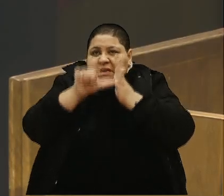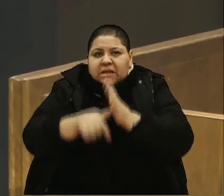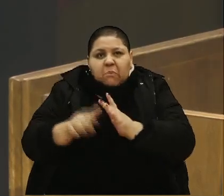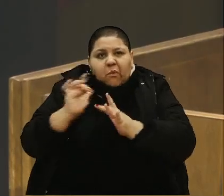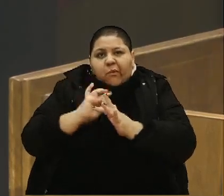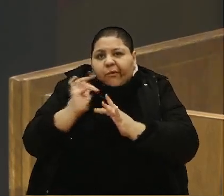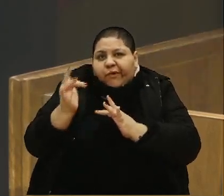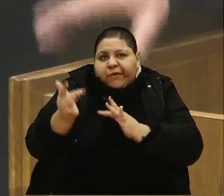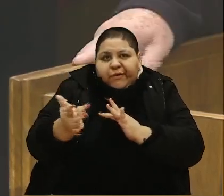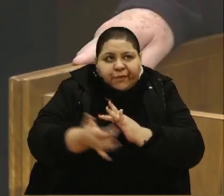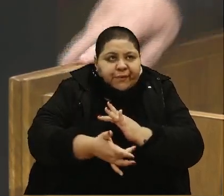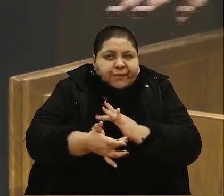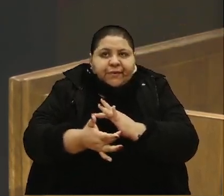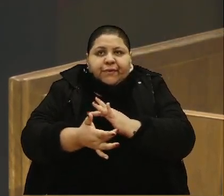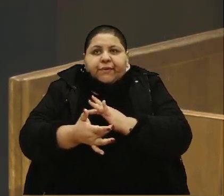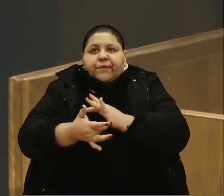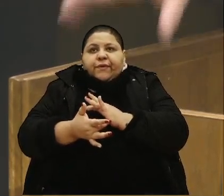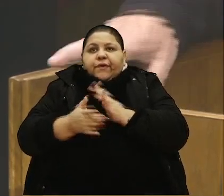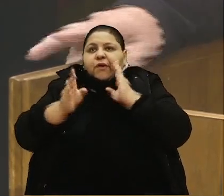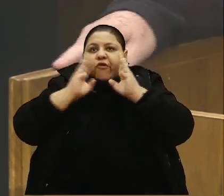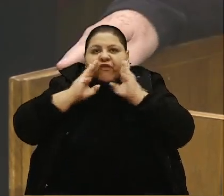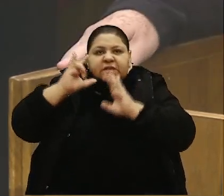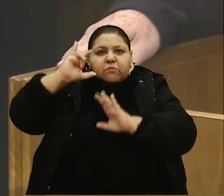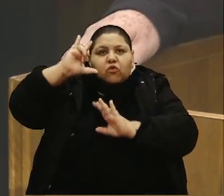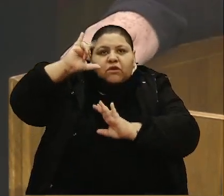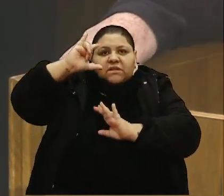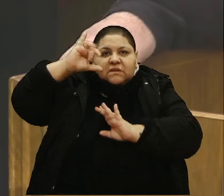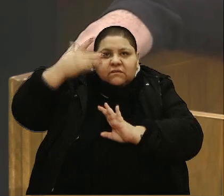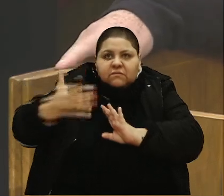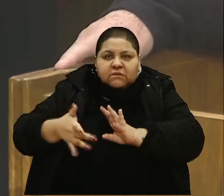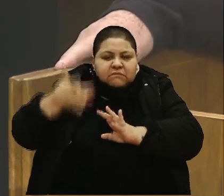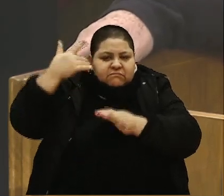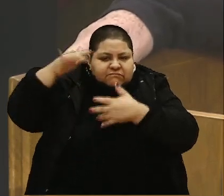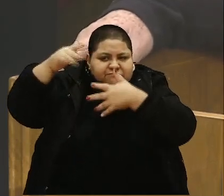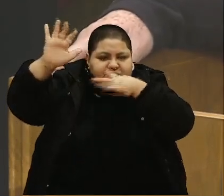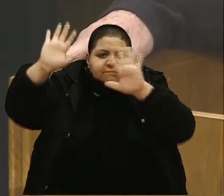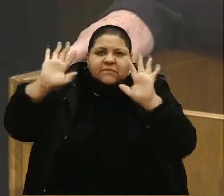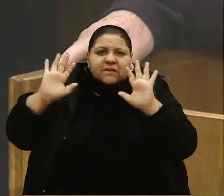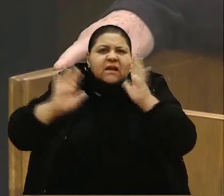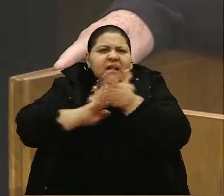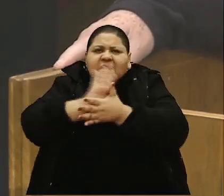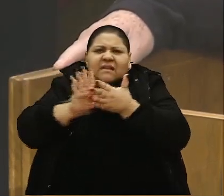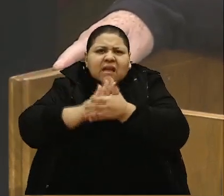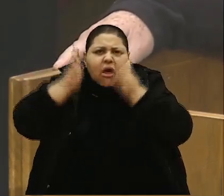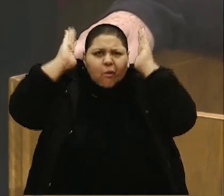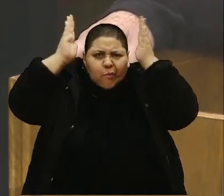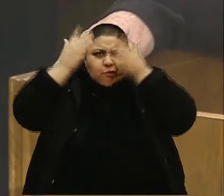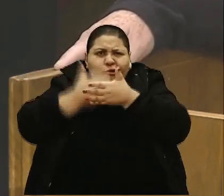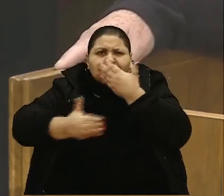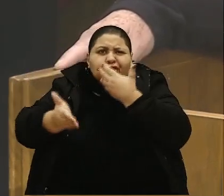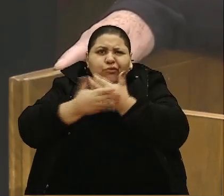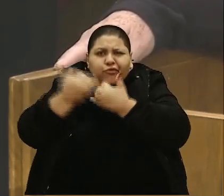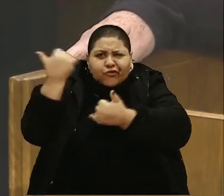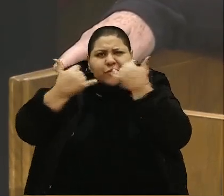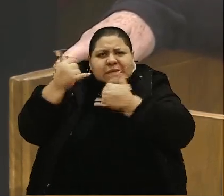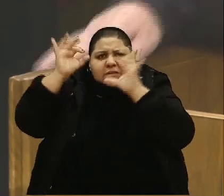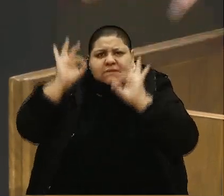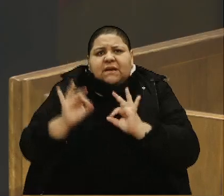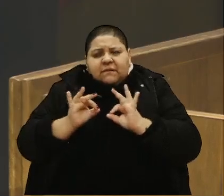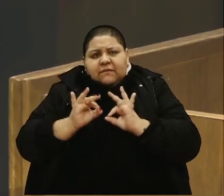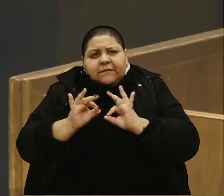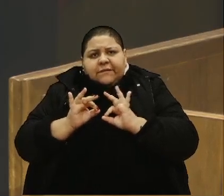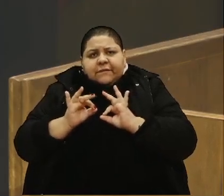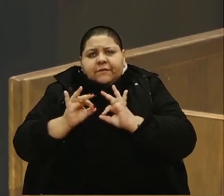sociais, do Facebook, do Instagram, do não sei o quê, ninguém mais é tanso, todo mundo se informa. Tá?